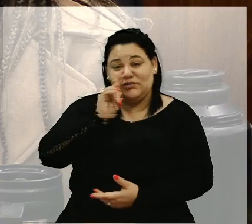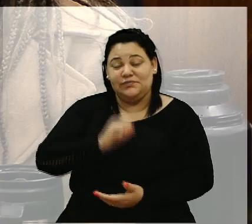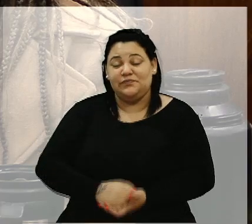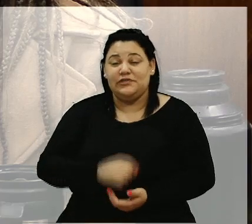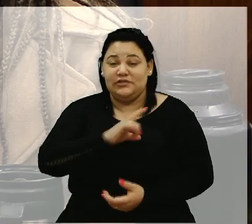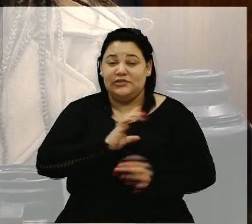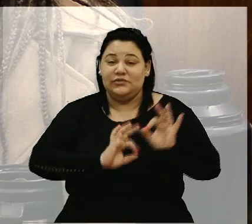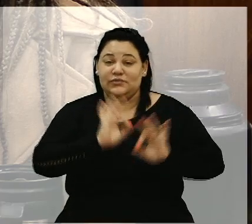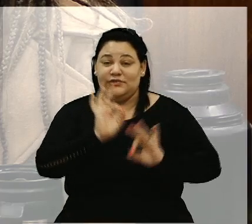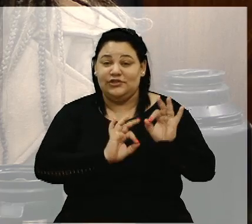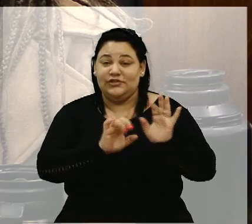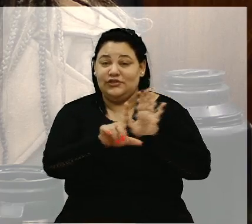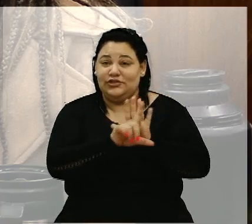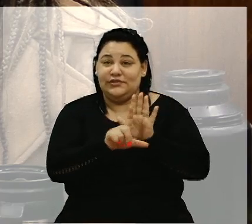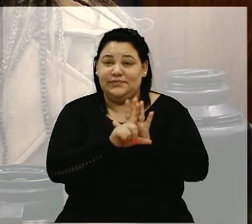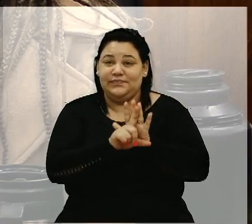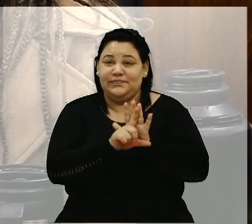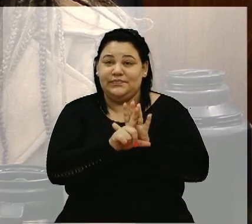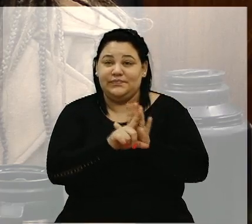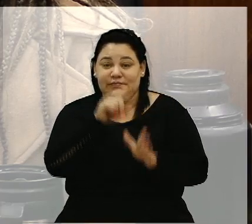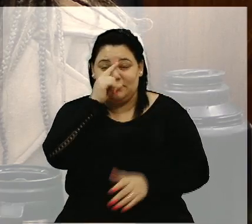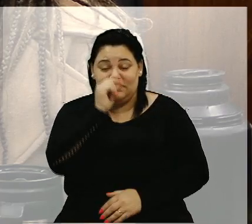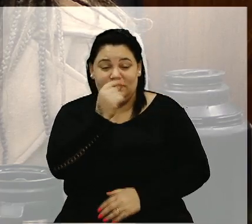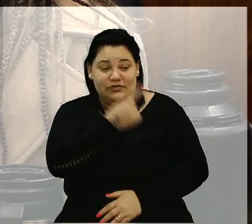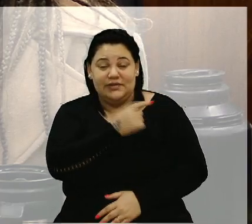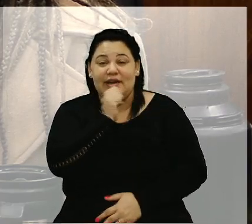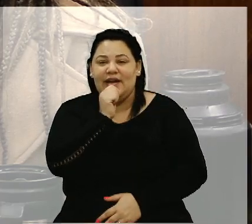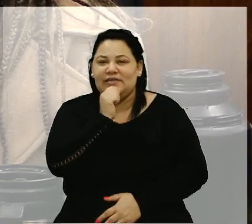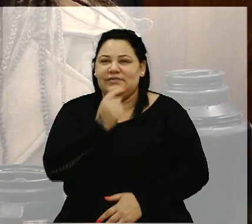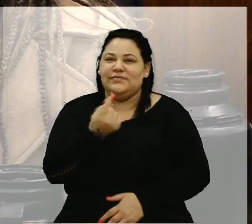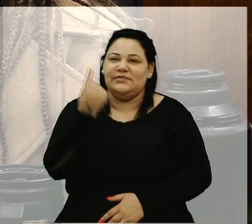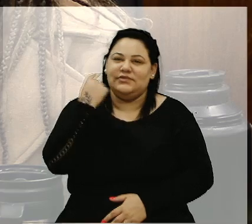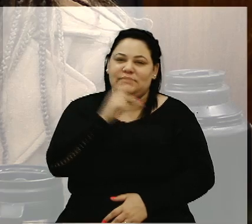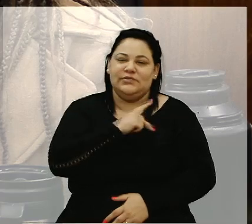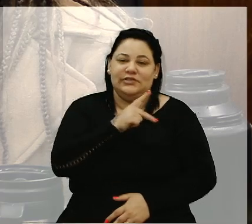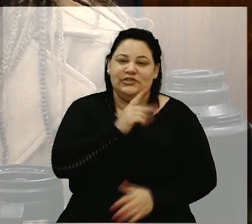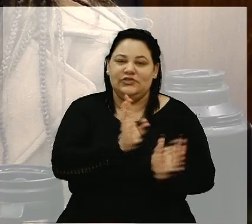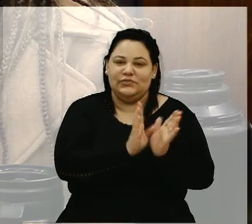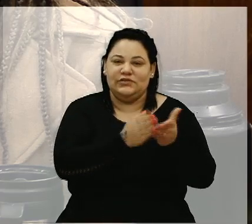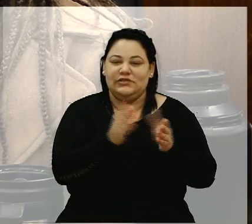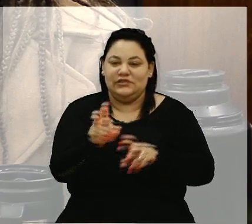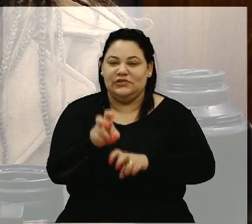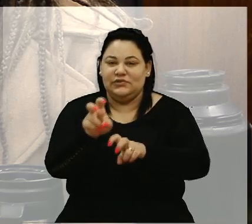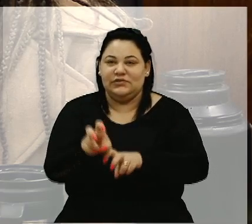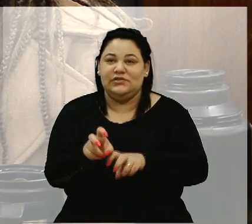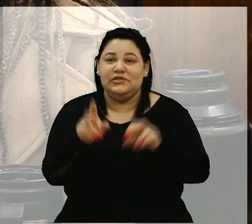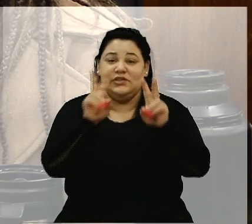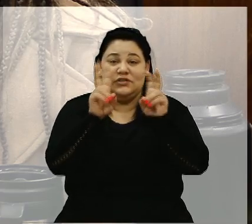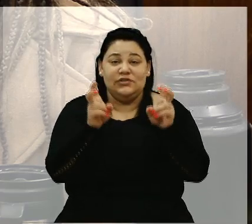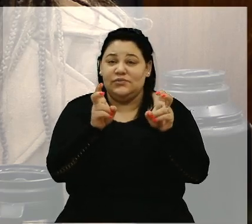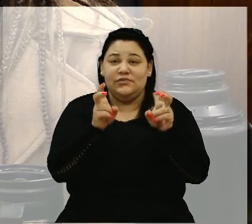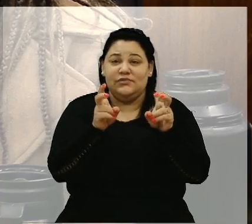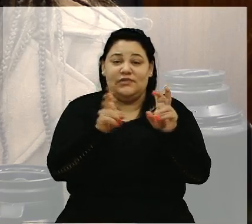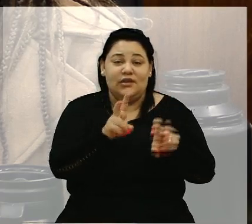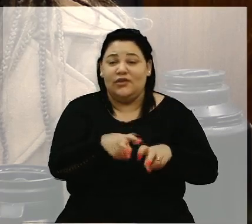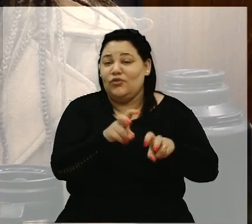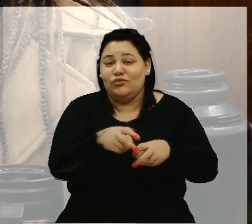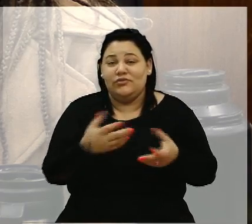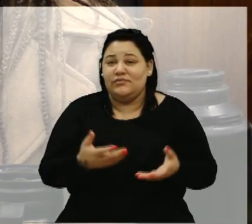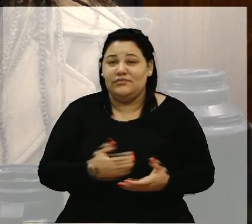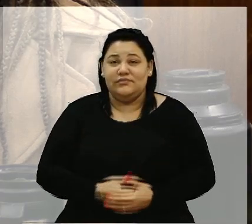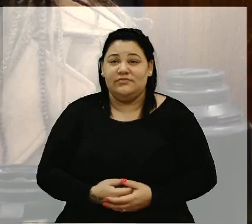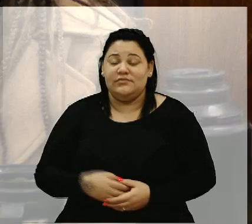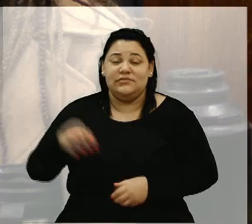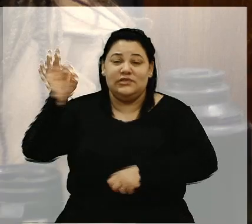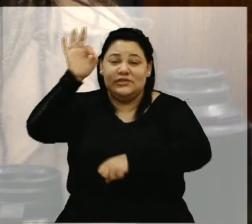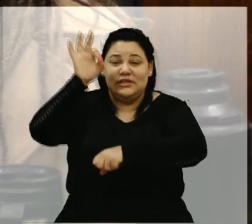projeto de lei, vereador Fantinel, ainda da época de presidente da Comissão de Agricultura, sobre o tema da agricultura. Das abelhas,